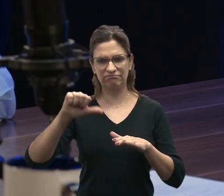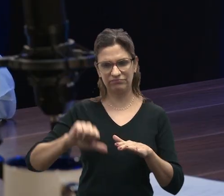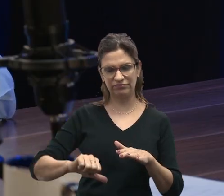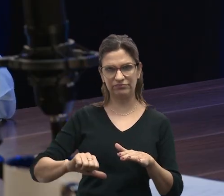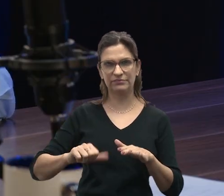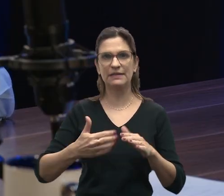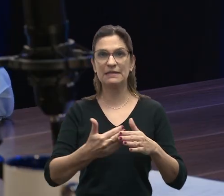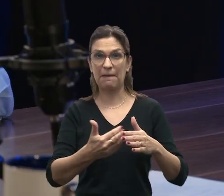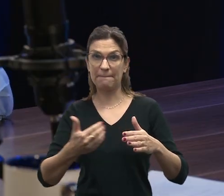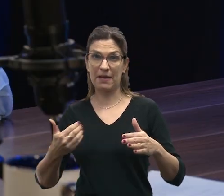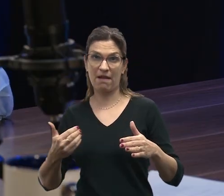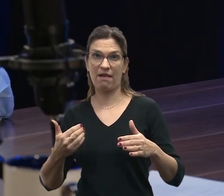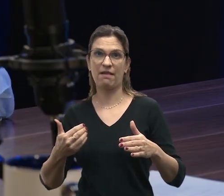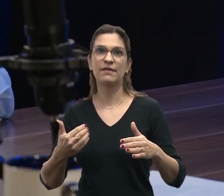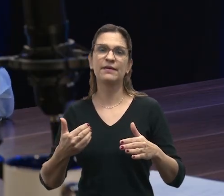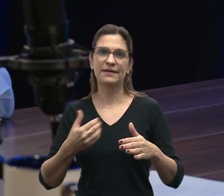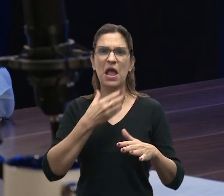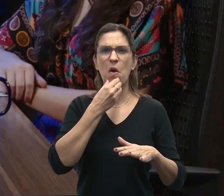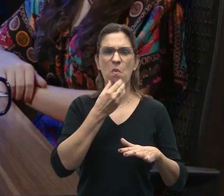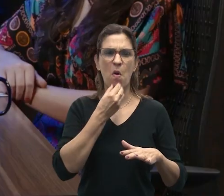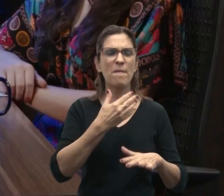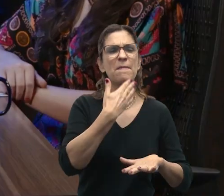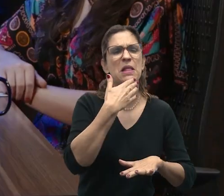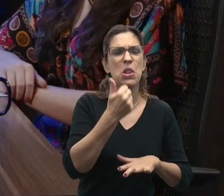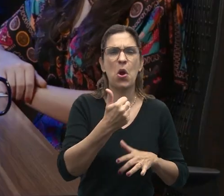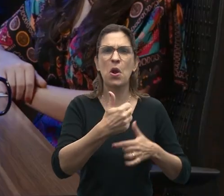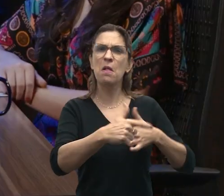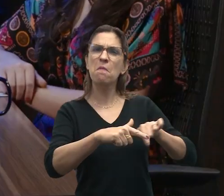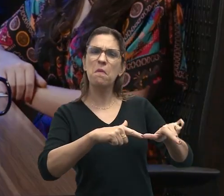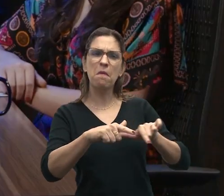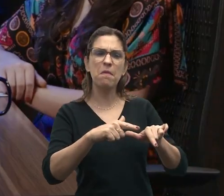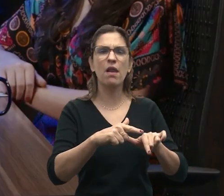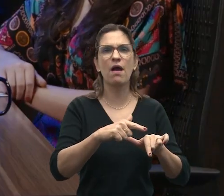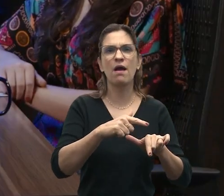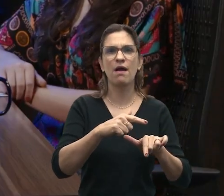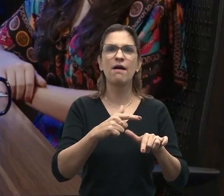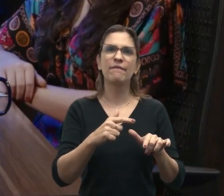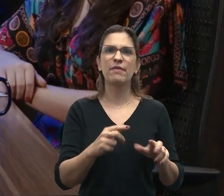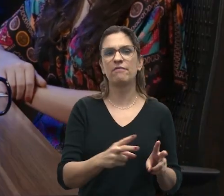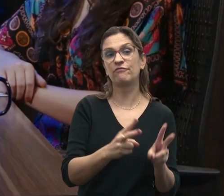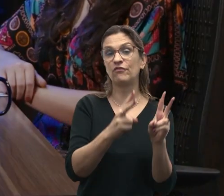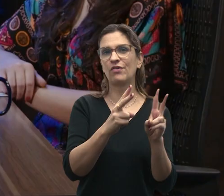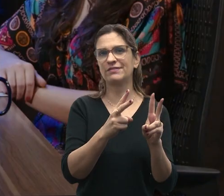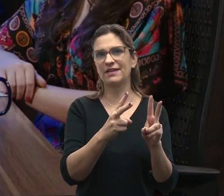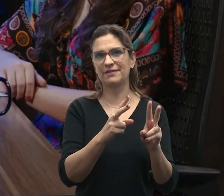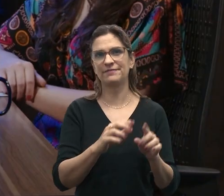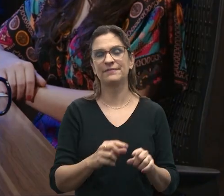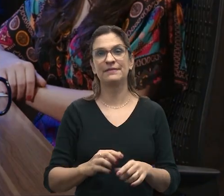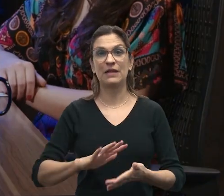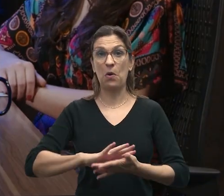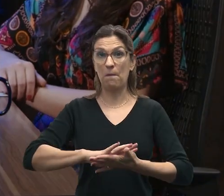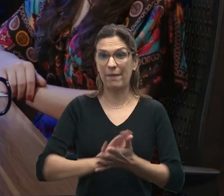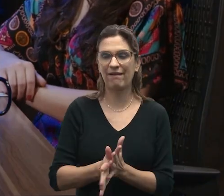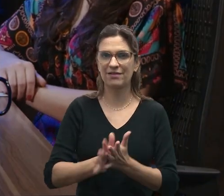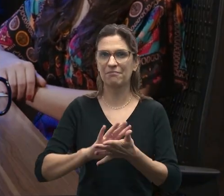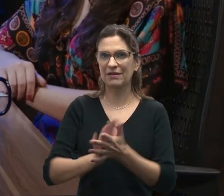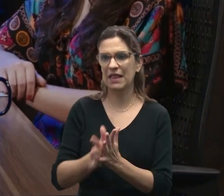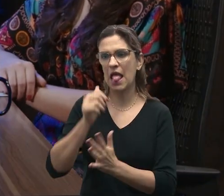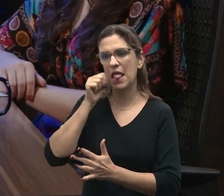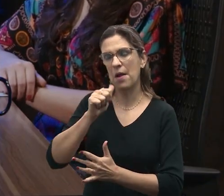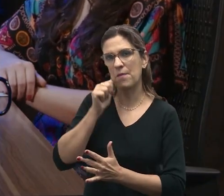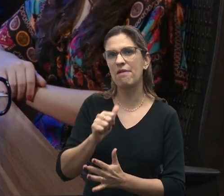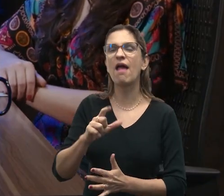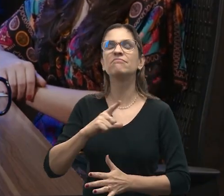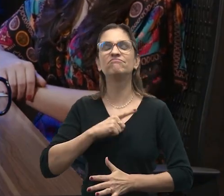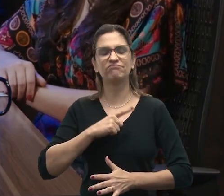mais preparado, o homem vai resolver melhor, né? Então, como a gente ainda tem uma sociedade com muito preconceito em relação às mulheres,